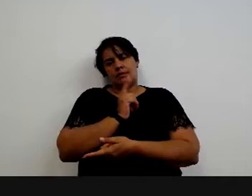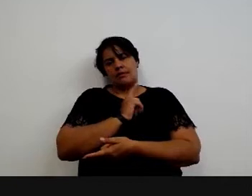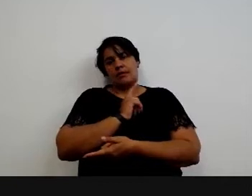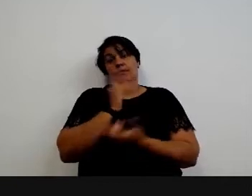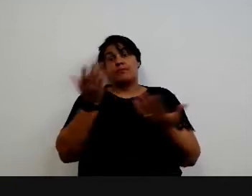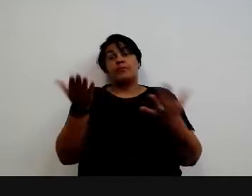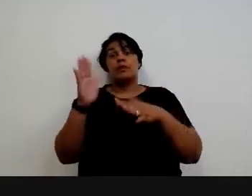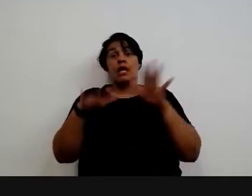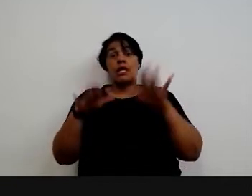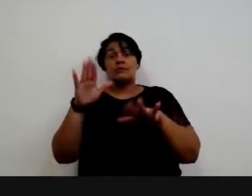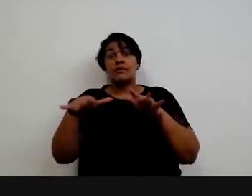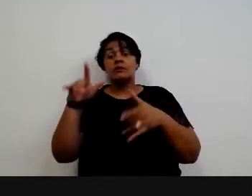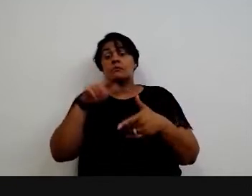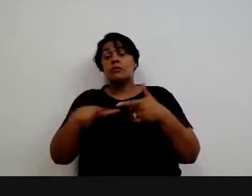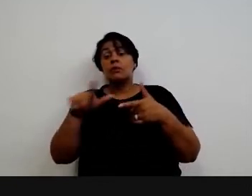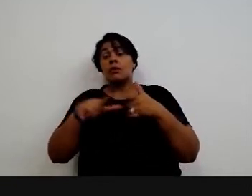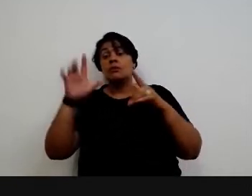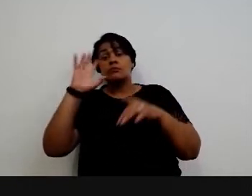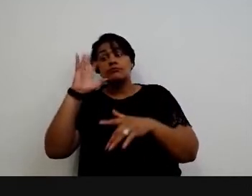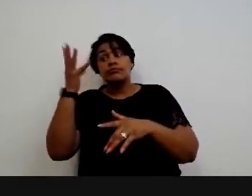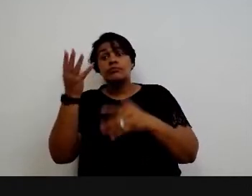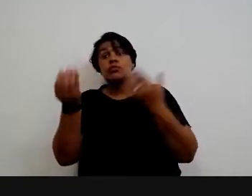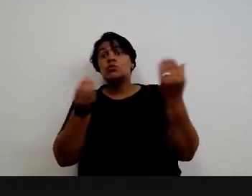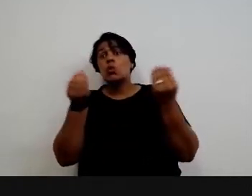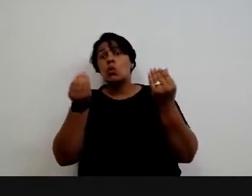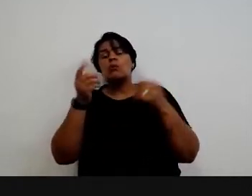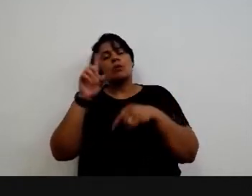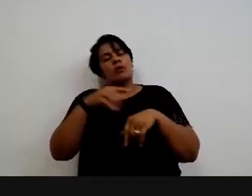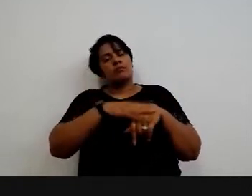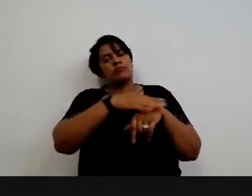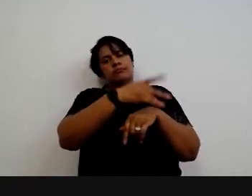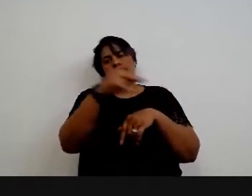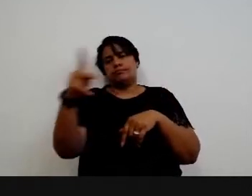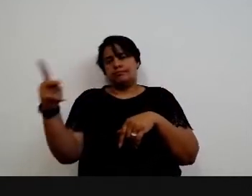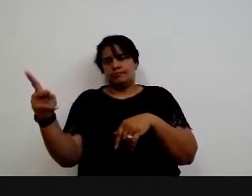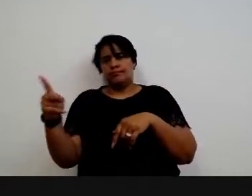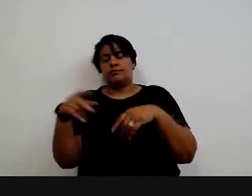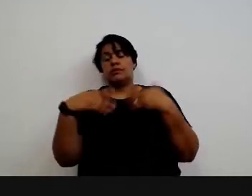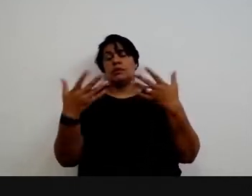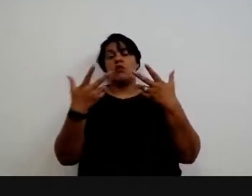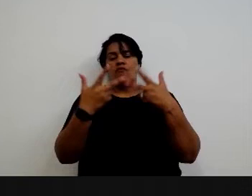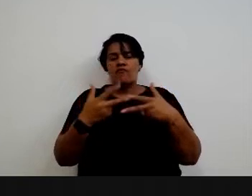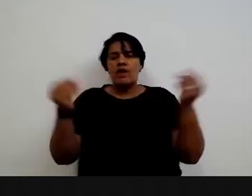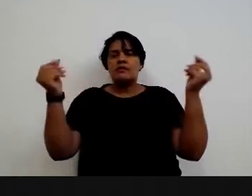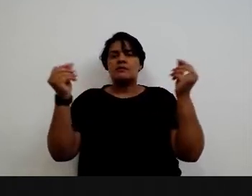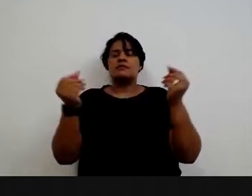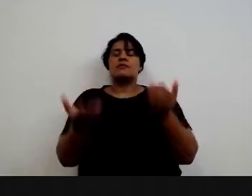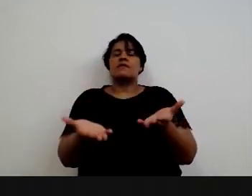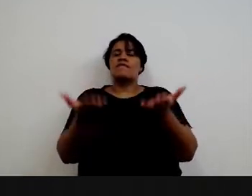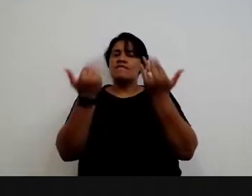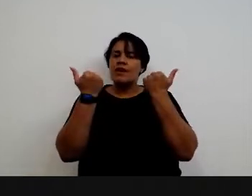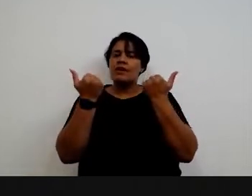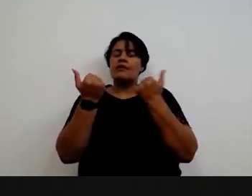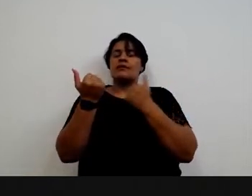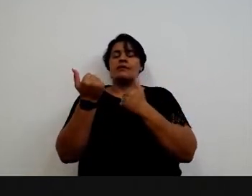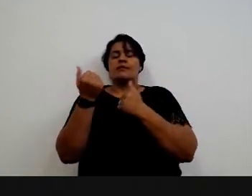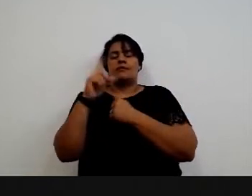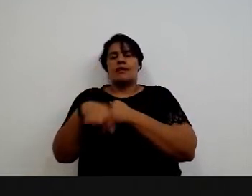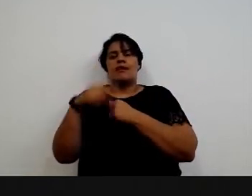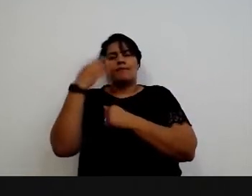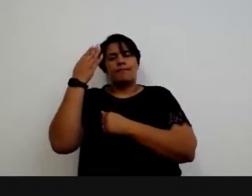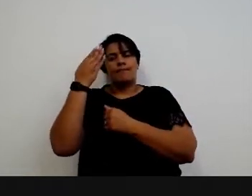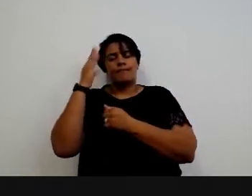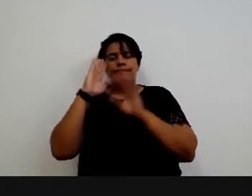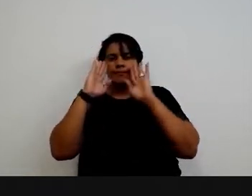daquele problema a partir desse jovem, né? Então, o Vem Ser Protagonista hoje já alcançou diretamente centenas de jovens